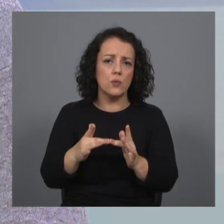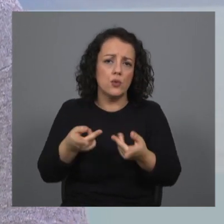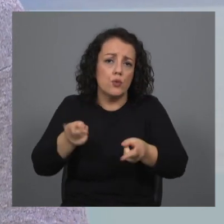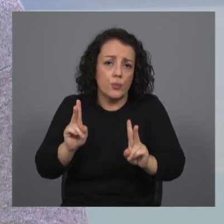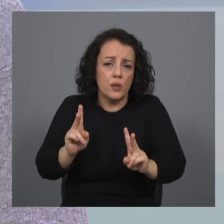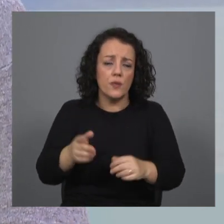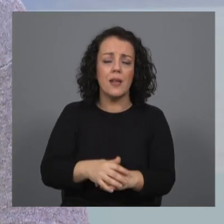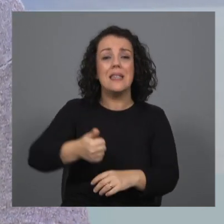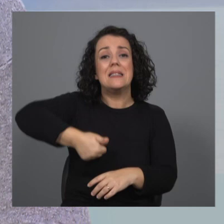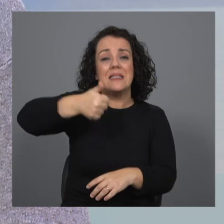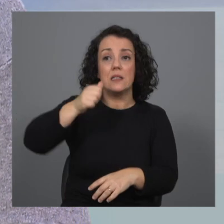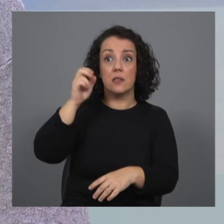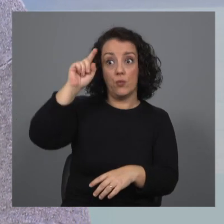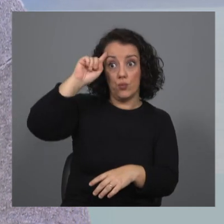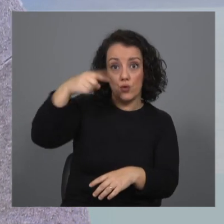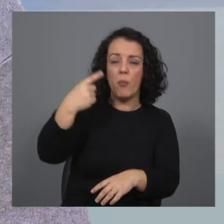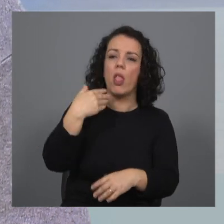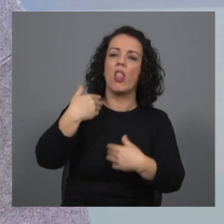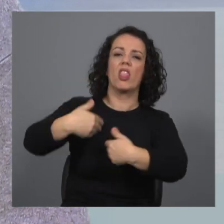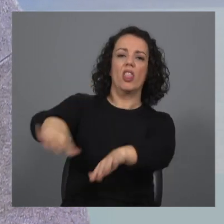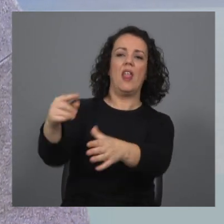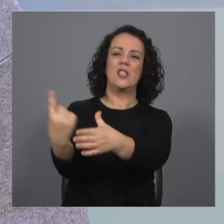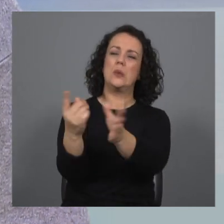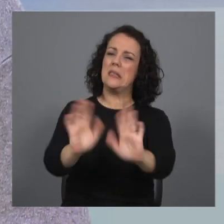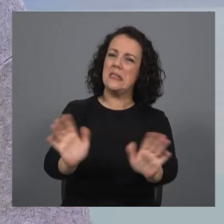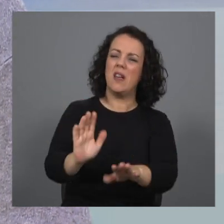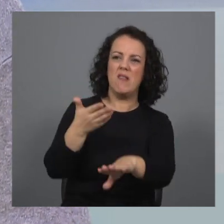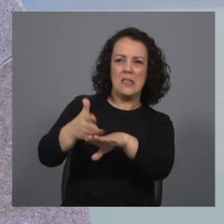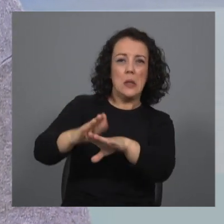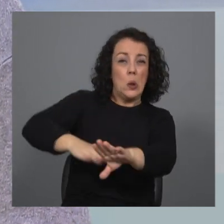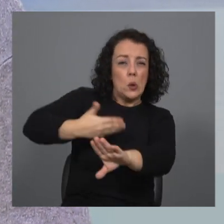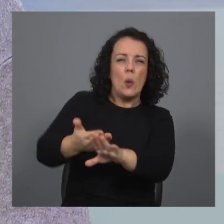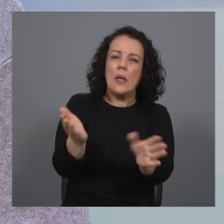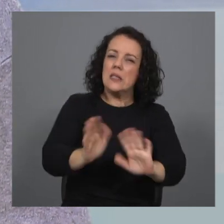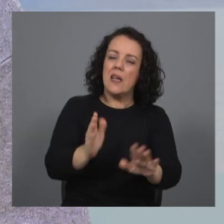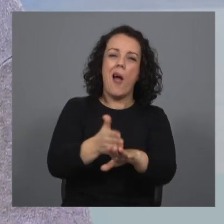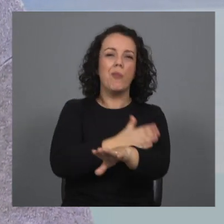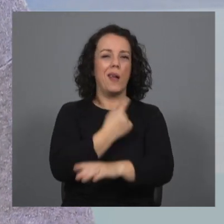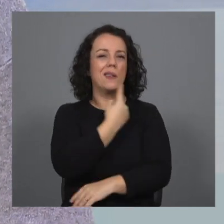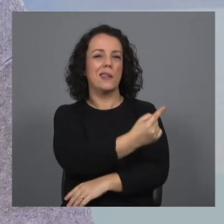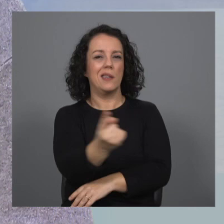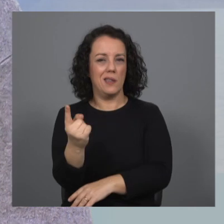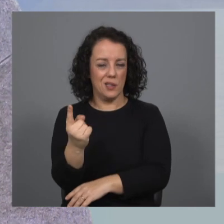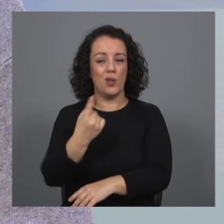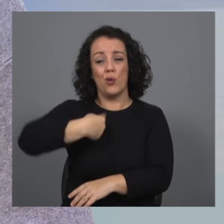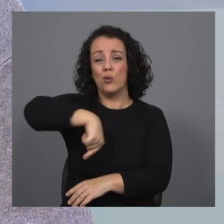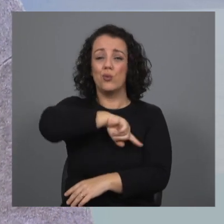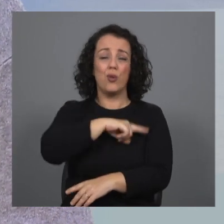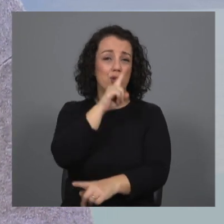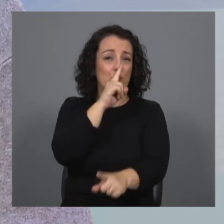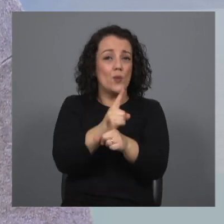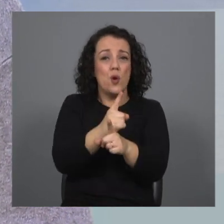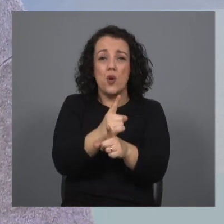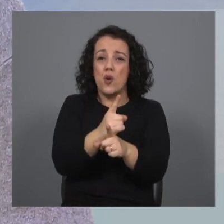é importante que não deixemos estas pessoas isoladas, não deixemos estas pessoas ainda mais à margem, não é? São pessoas, como dizíamos há pouco, estamos todos no mesmo barco ou no mesmo mar,